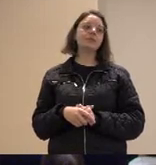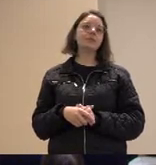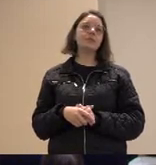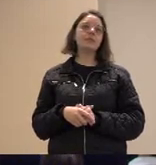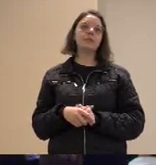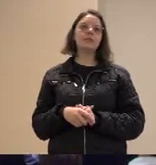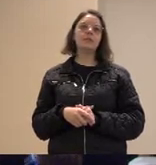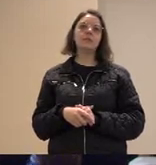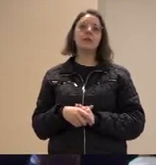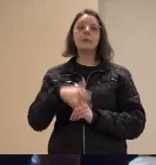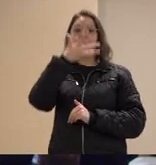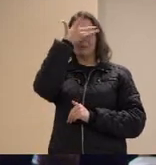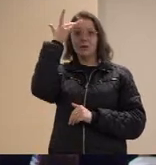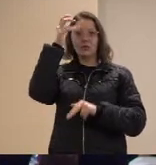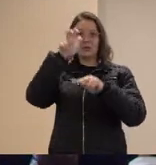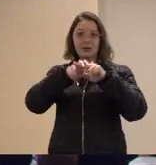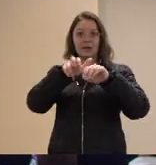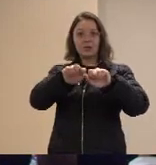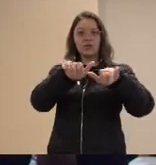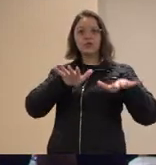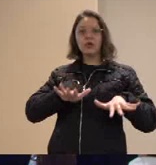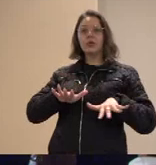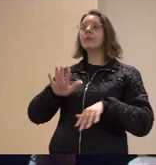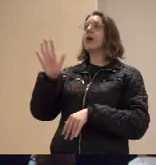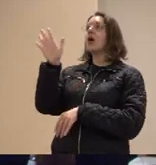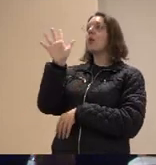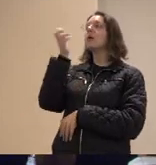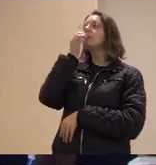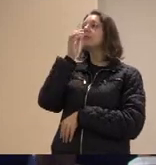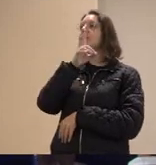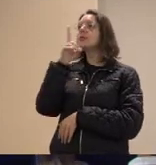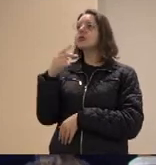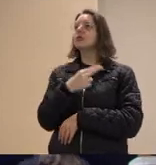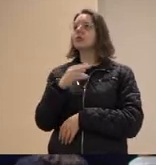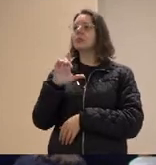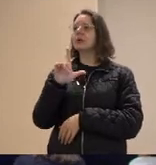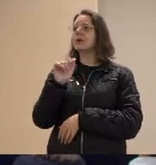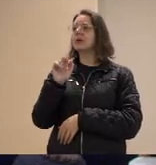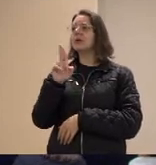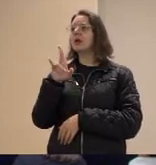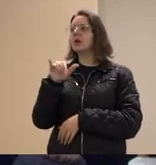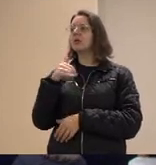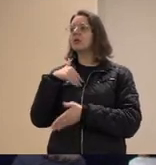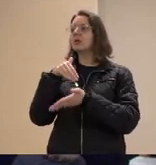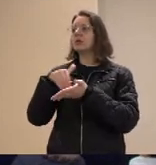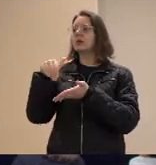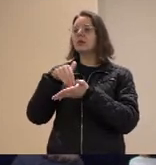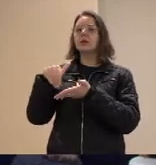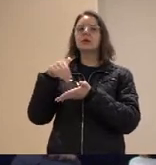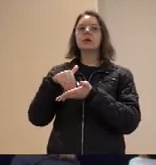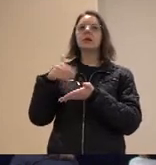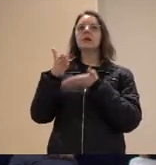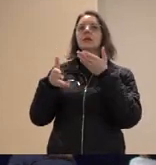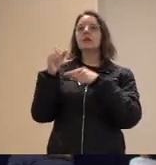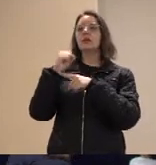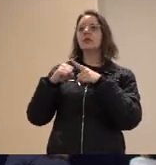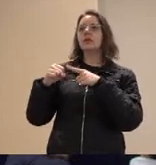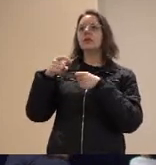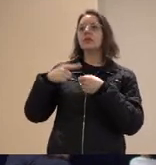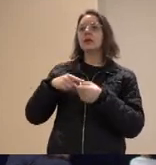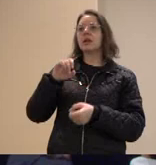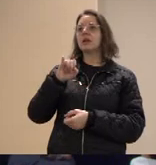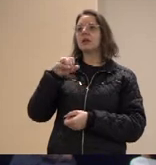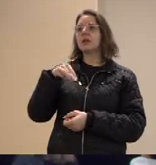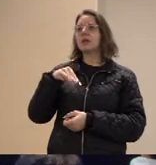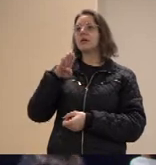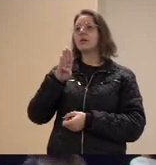Oi, bom dia, meu nome é Cláudia, eu sou secretária de assistência social do município de Imbuia. Lá